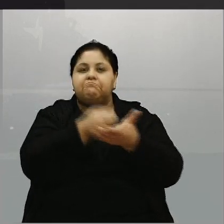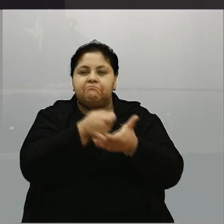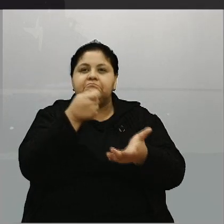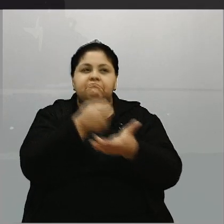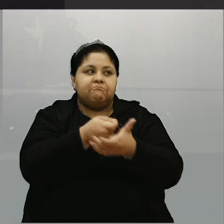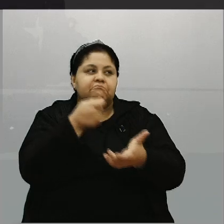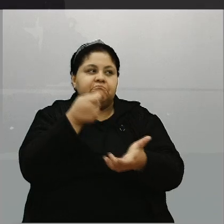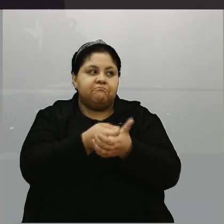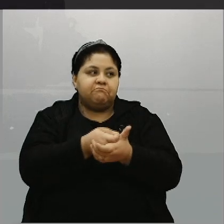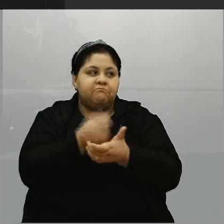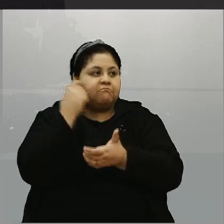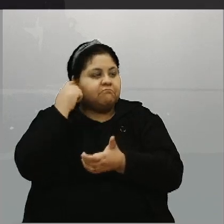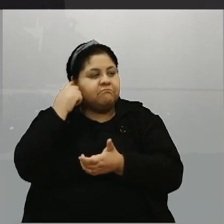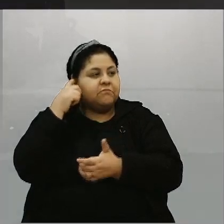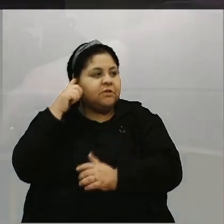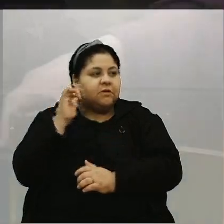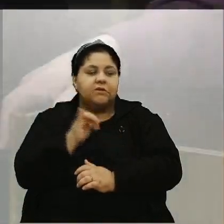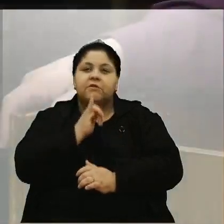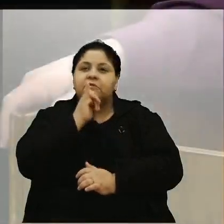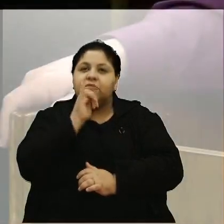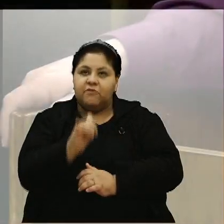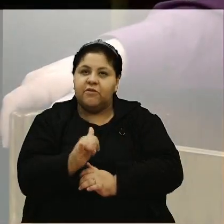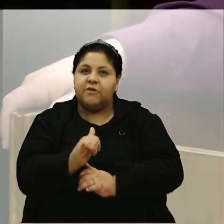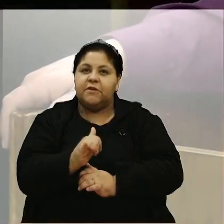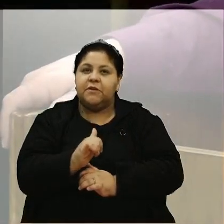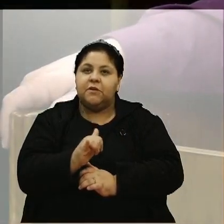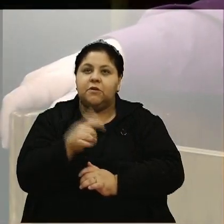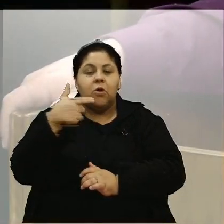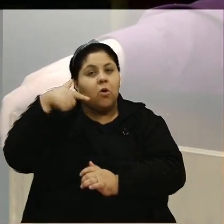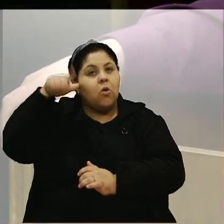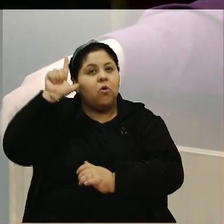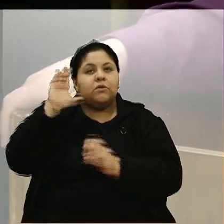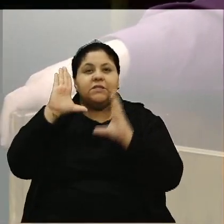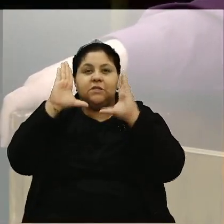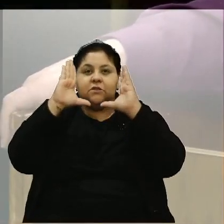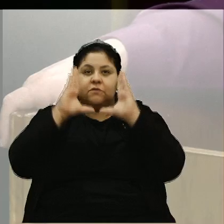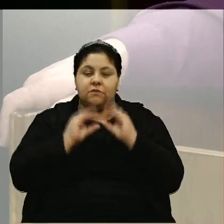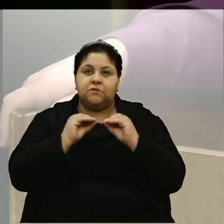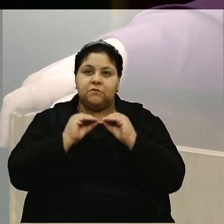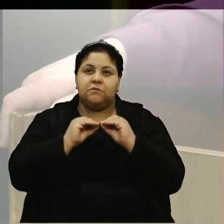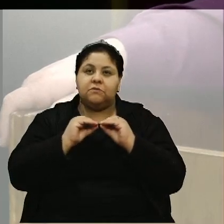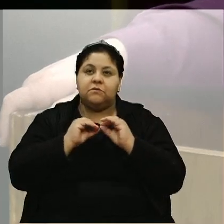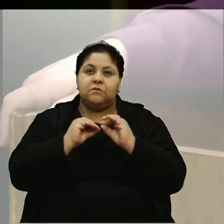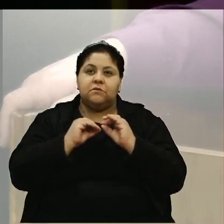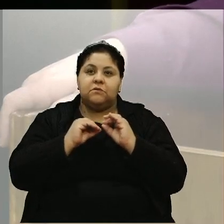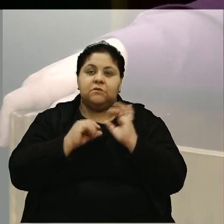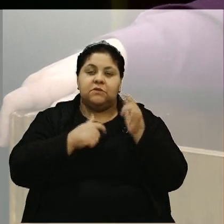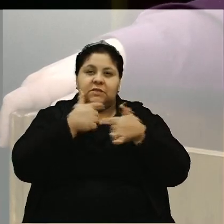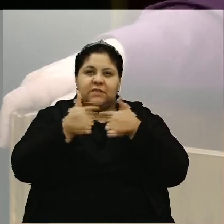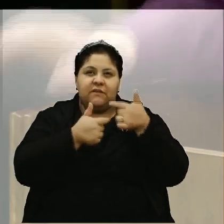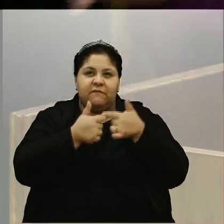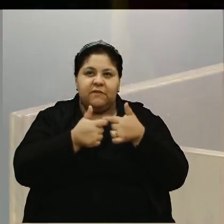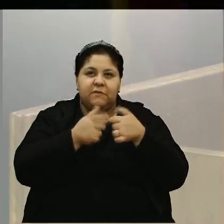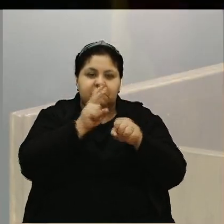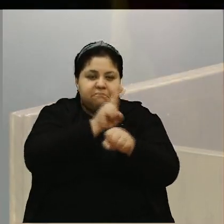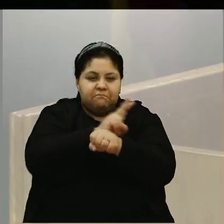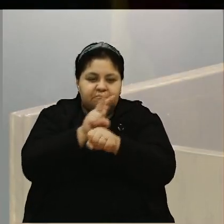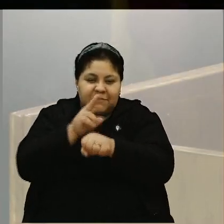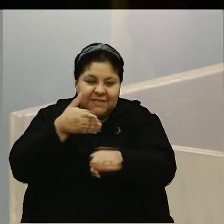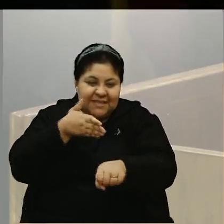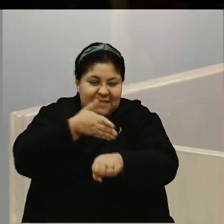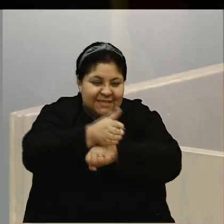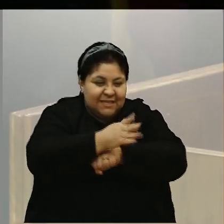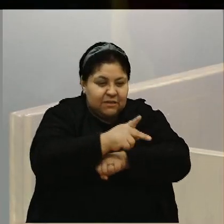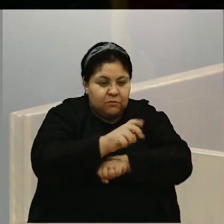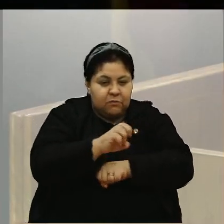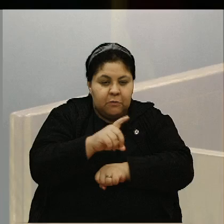vereador. Inclusive comentei com o subprefeito lá ontem de noite. Ele está fazendo um paliativo na estrada Pedro D'Ambrosio, que é aquela